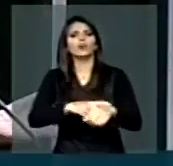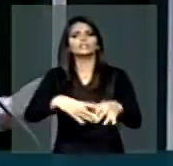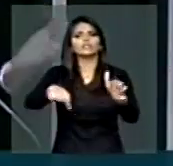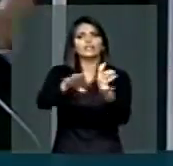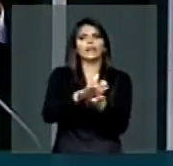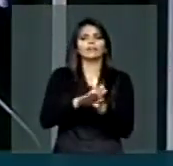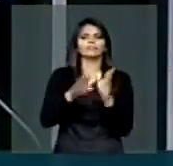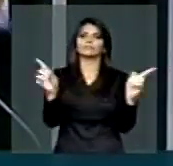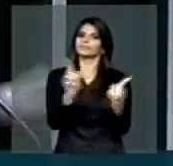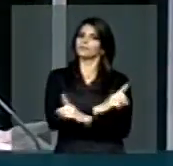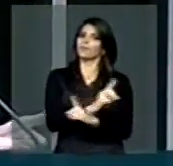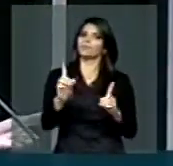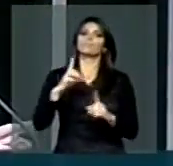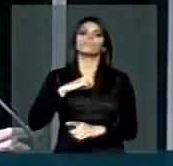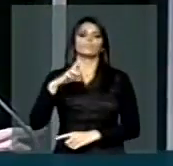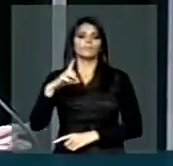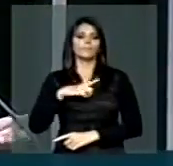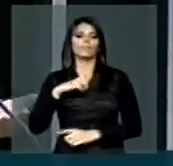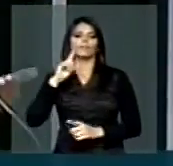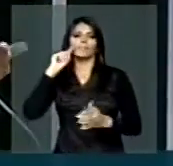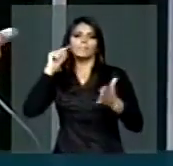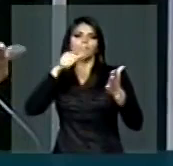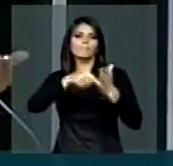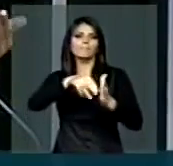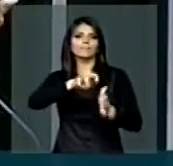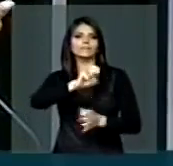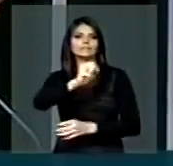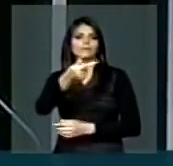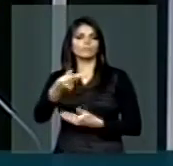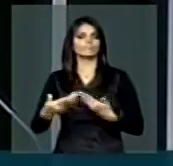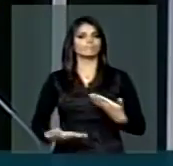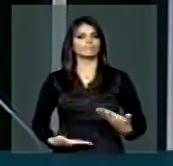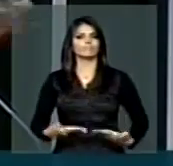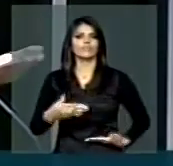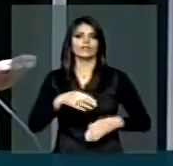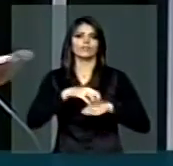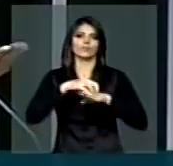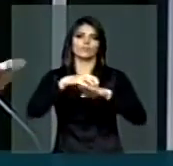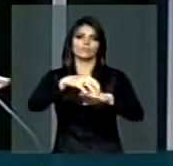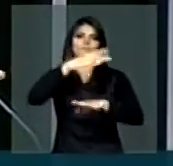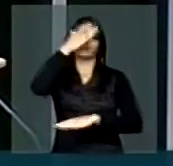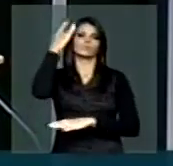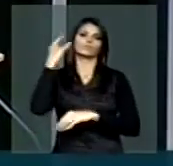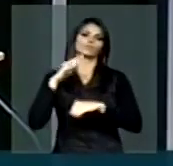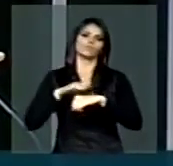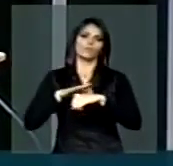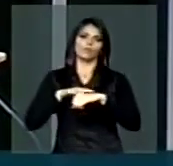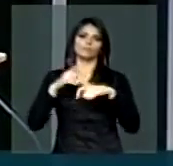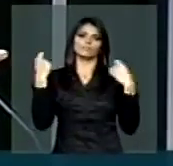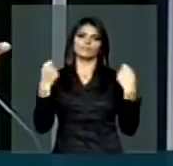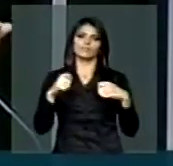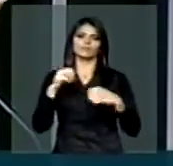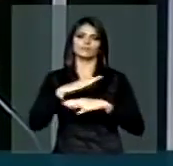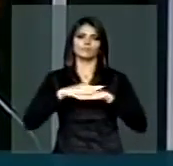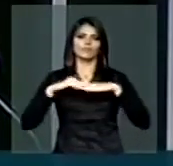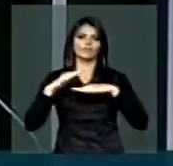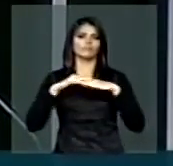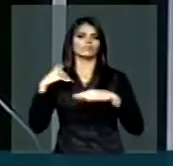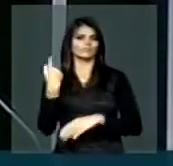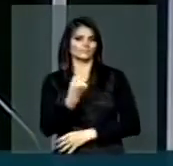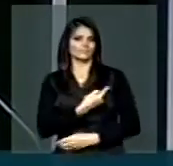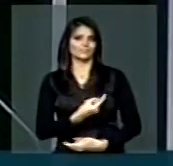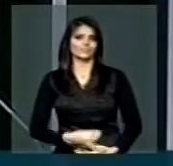chegada, mas têm a grande missão de conduzir pessoas debilitadas que precisam do nosso carinho.